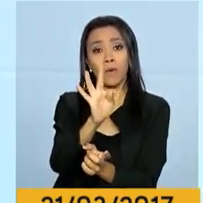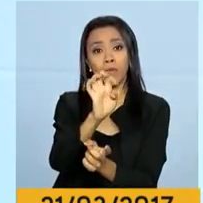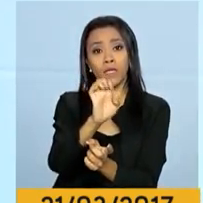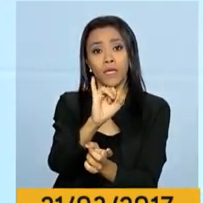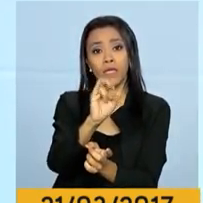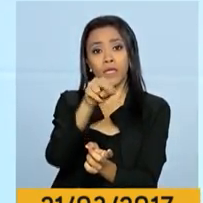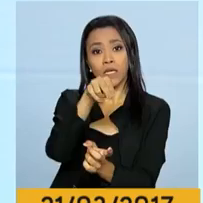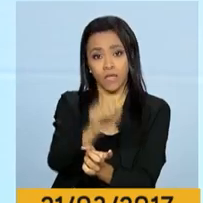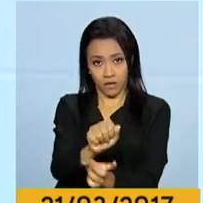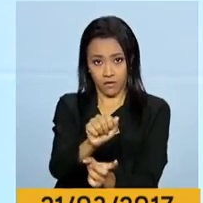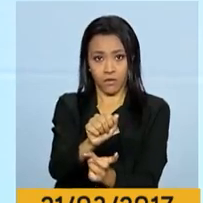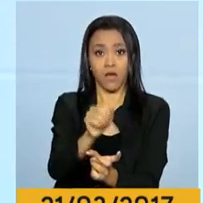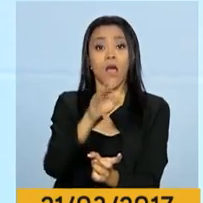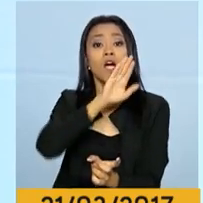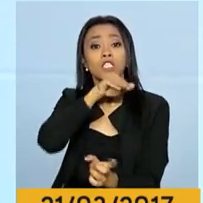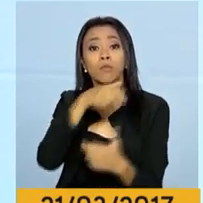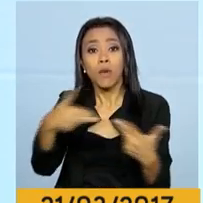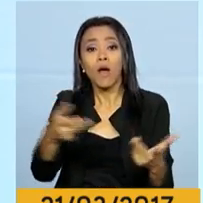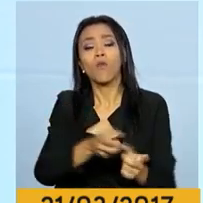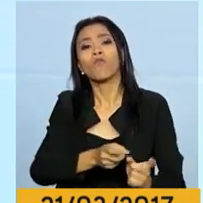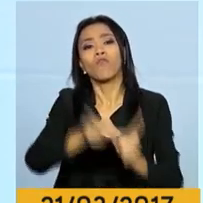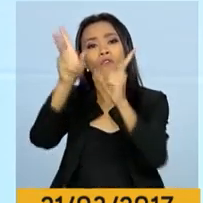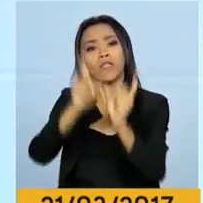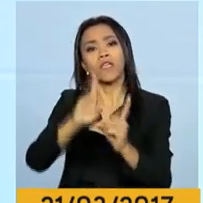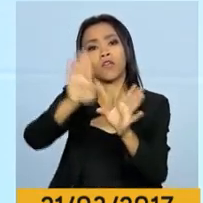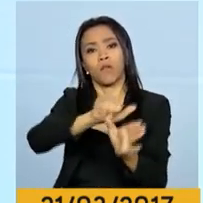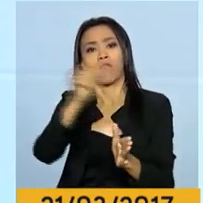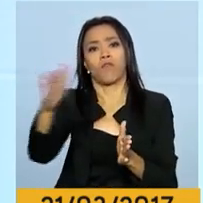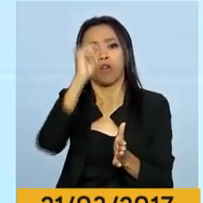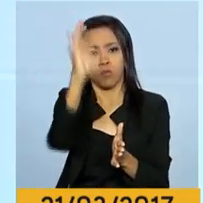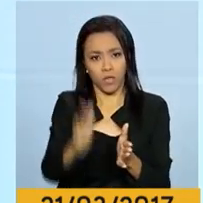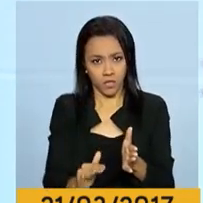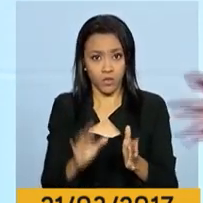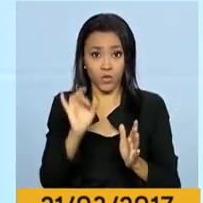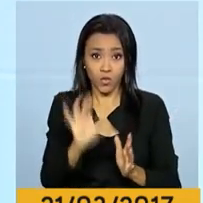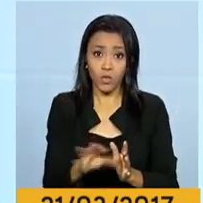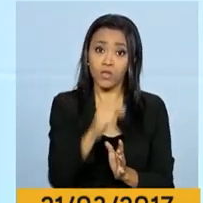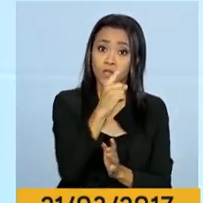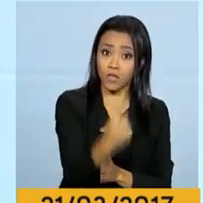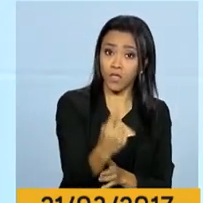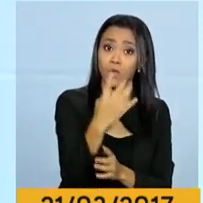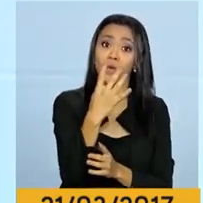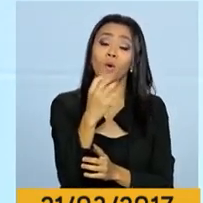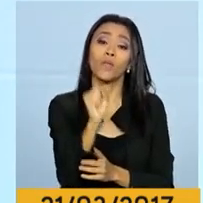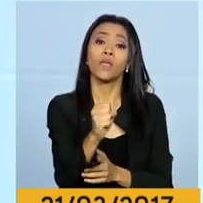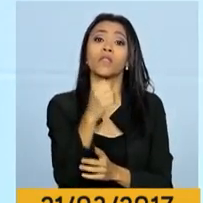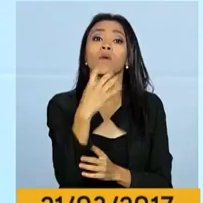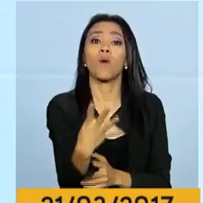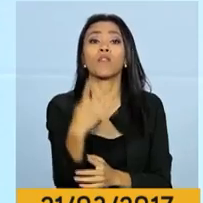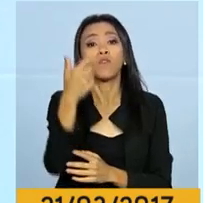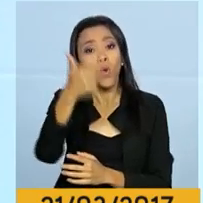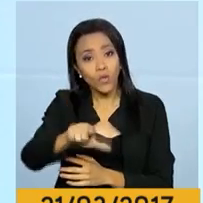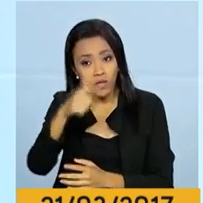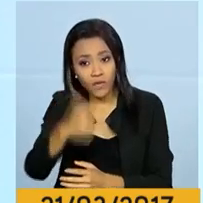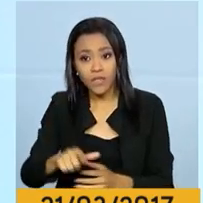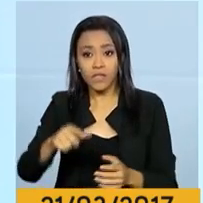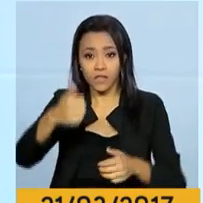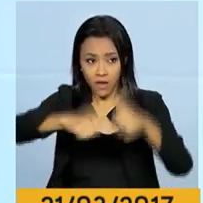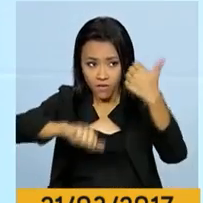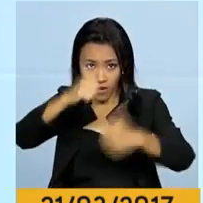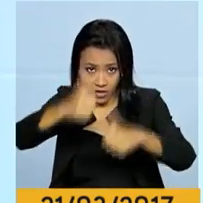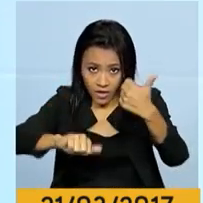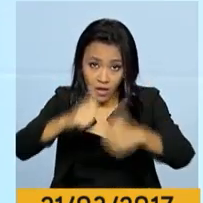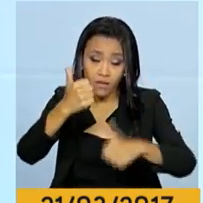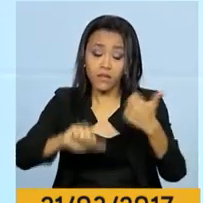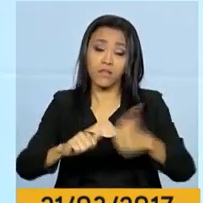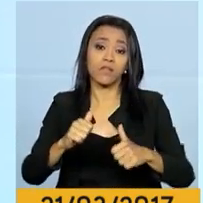exterior. Apenas 184 é que foram, digamos, reanalisadas. E reanalisadas não